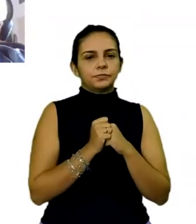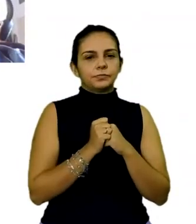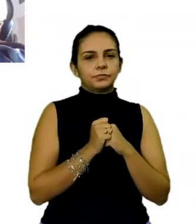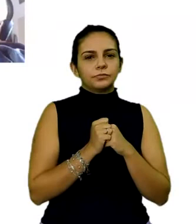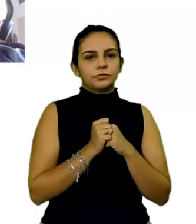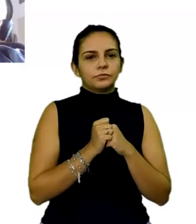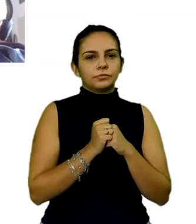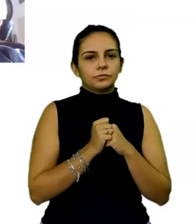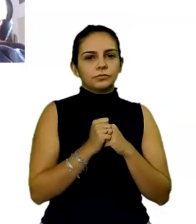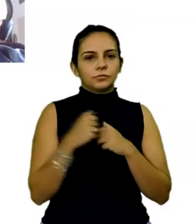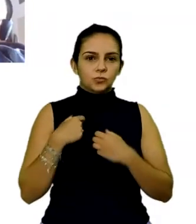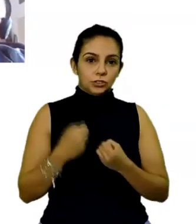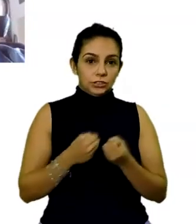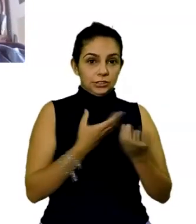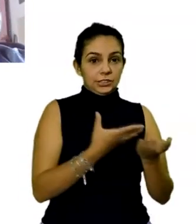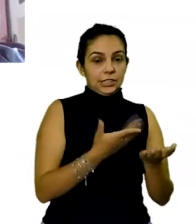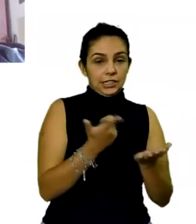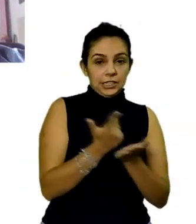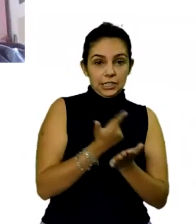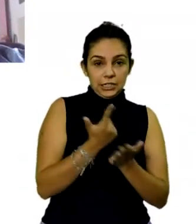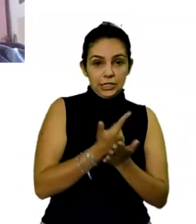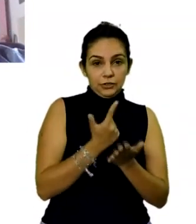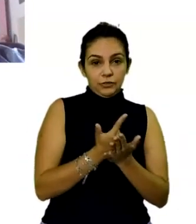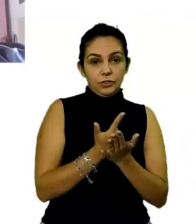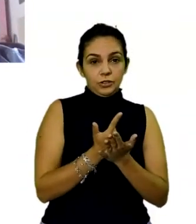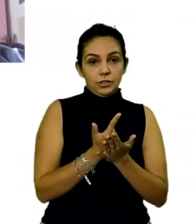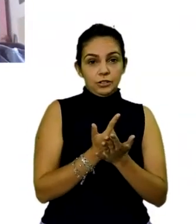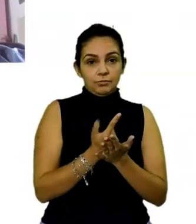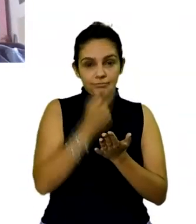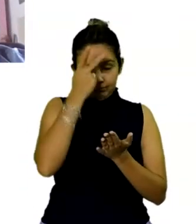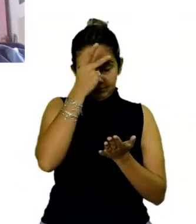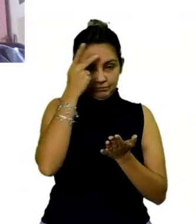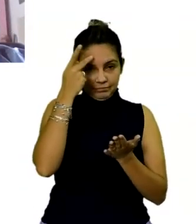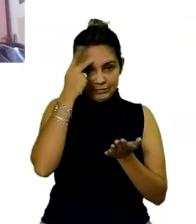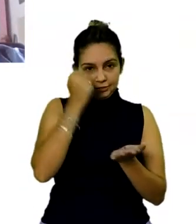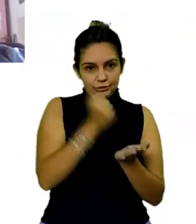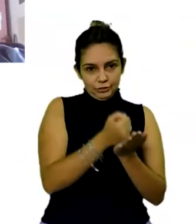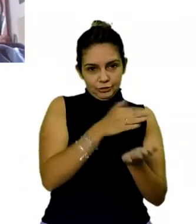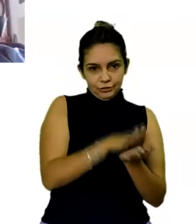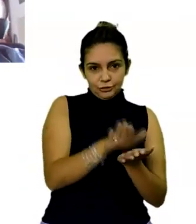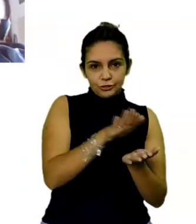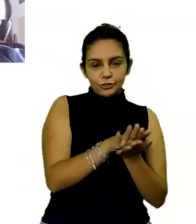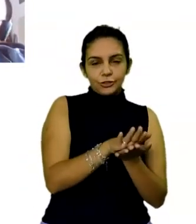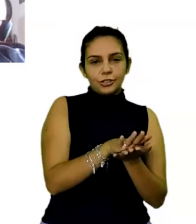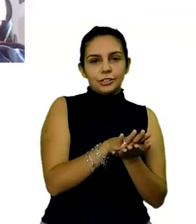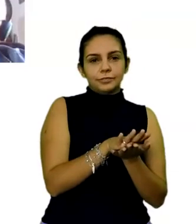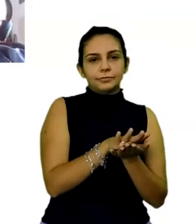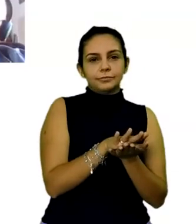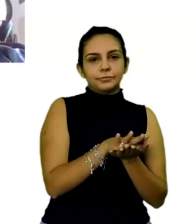quando eu entreguei os livros para a editora,